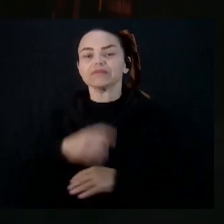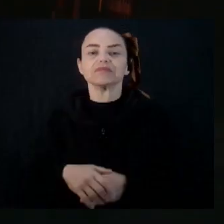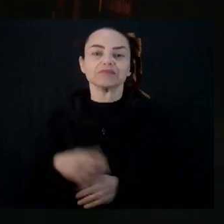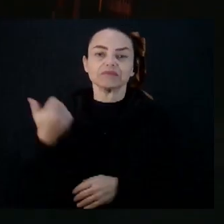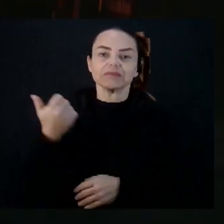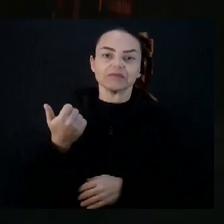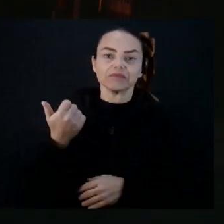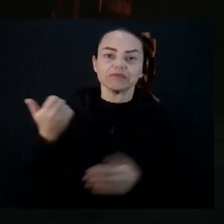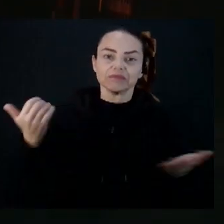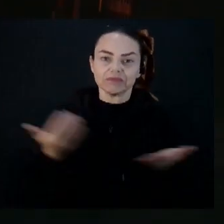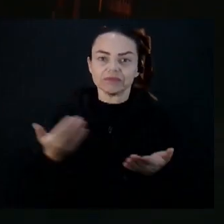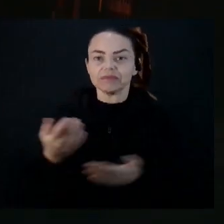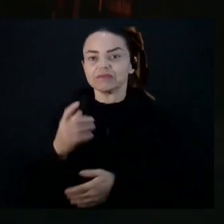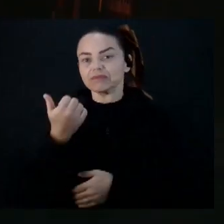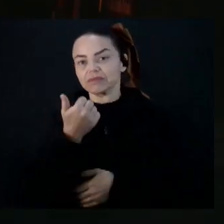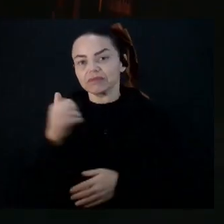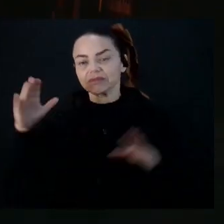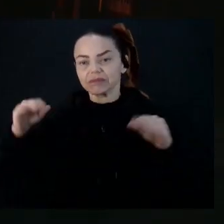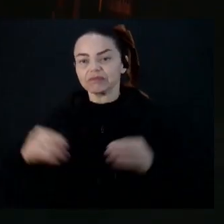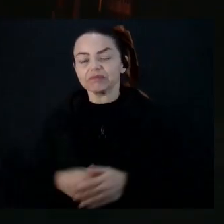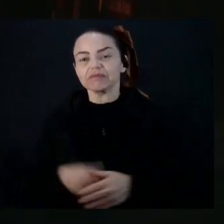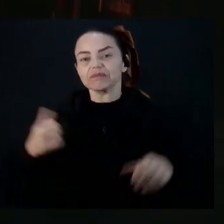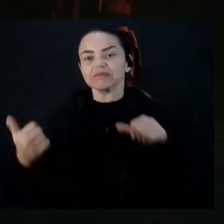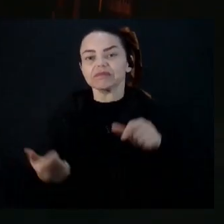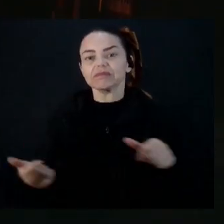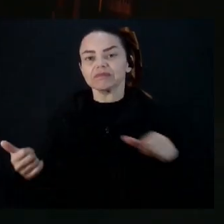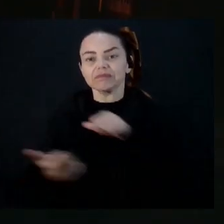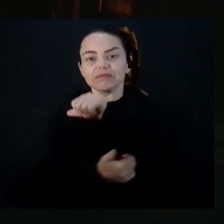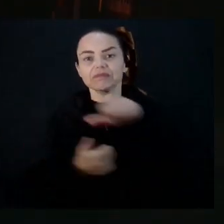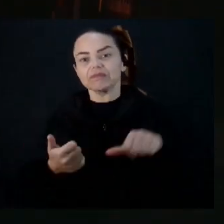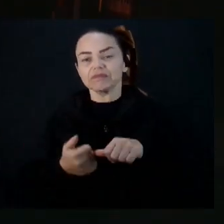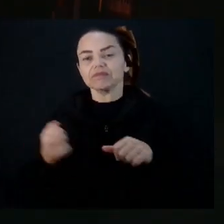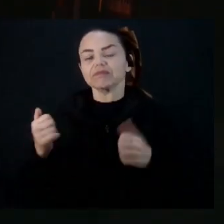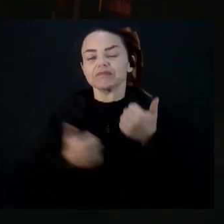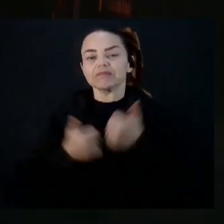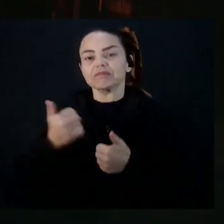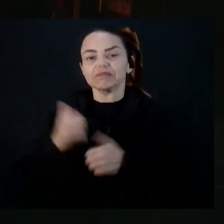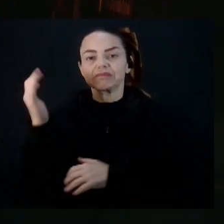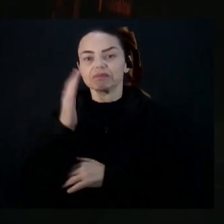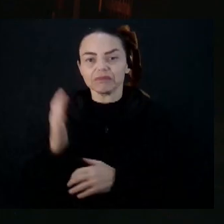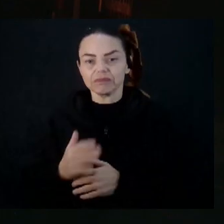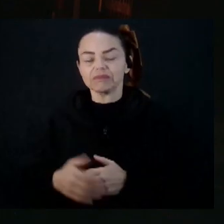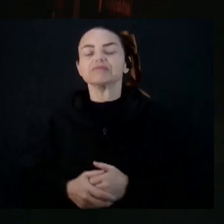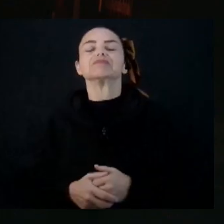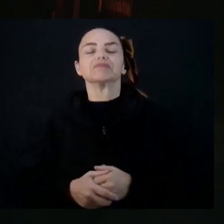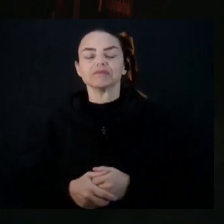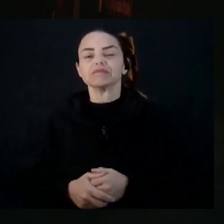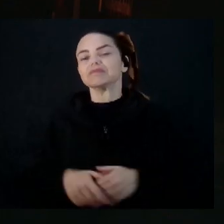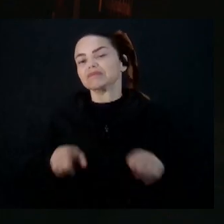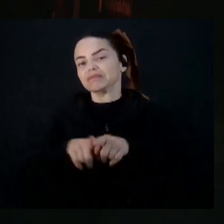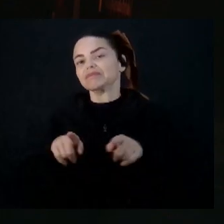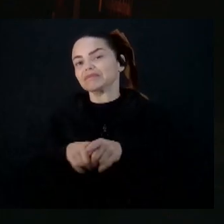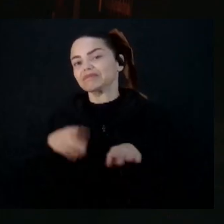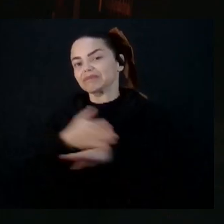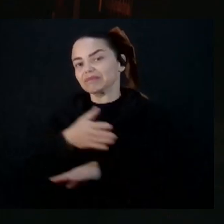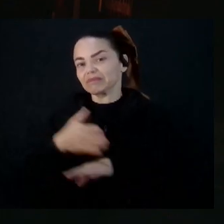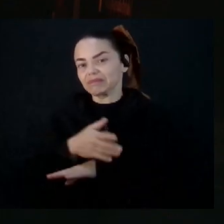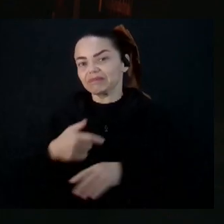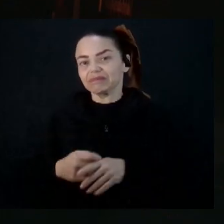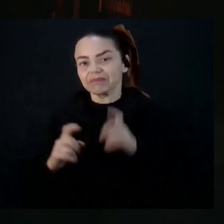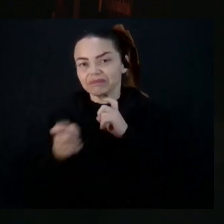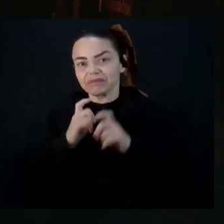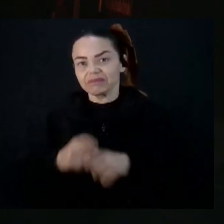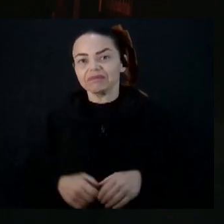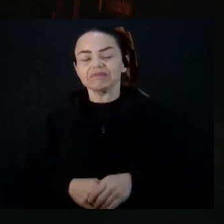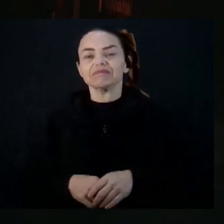às 18 horas foi transferida, isso por conta do jogo do Brasil, então você também pode participar da reunião